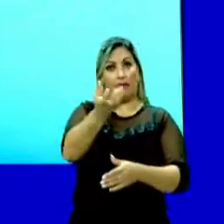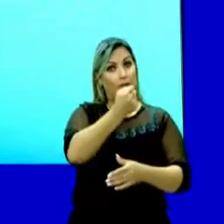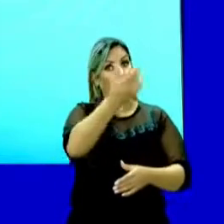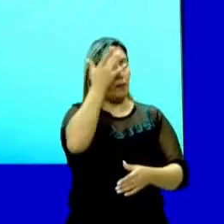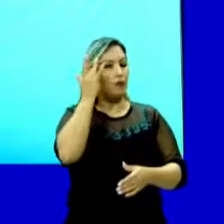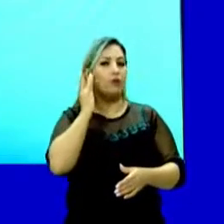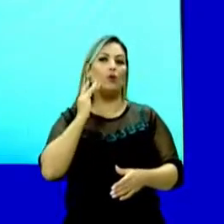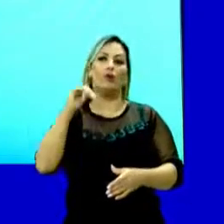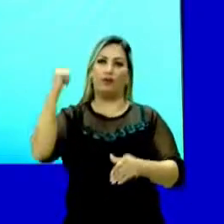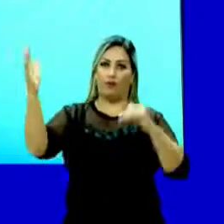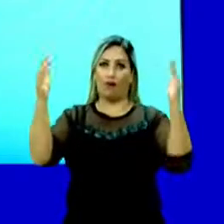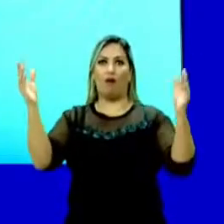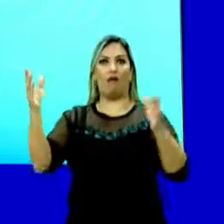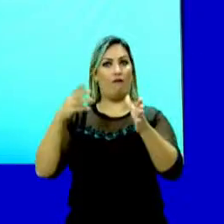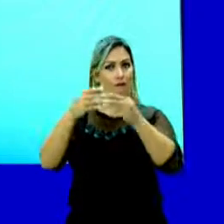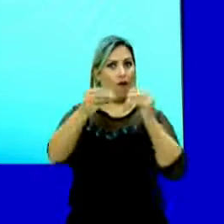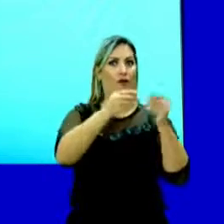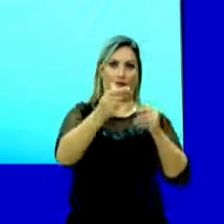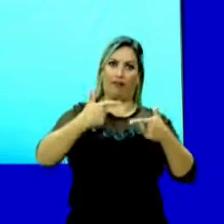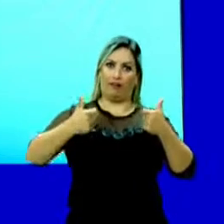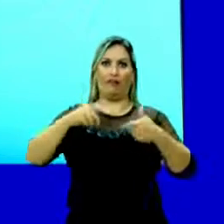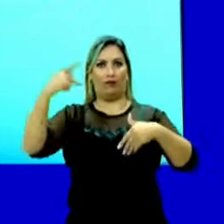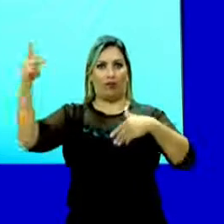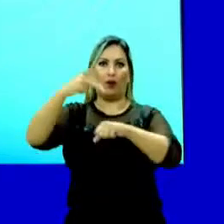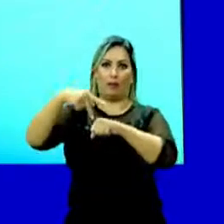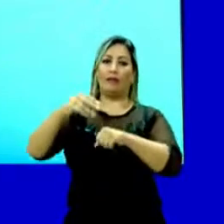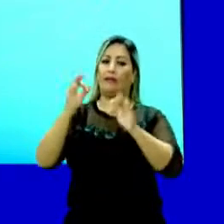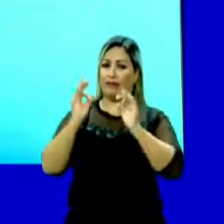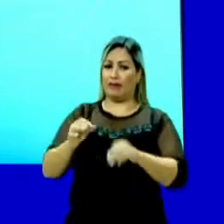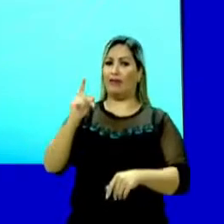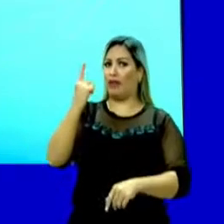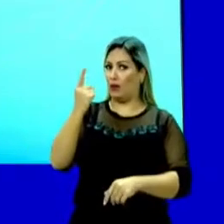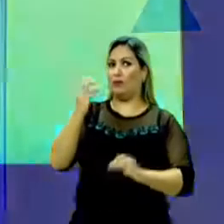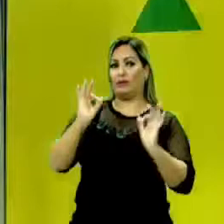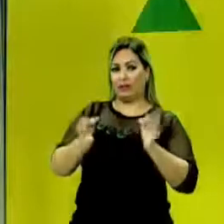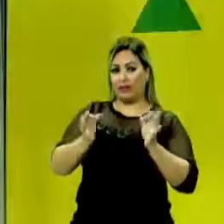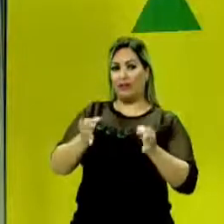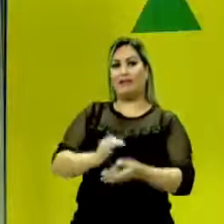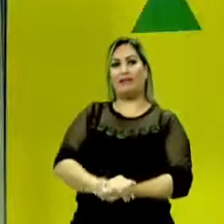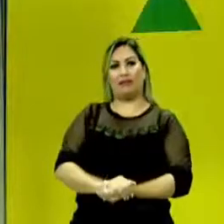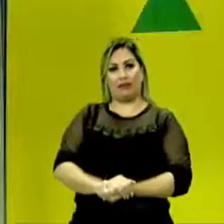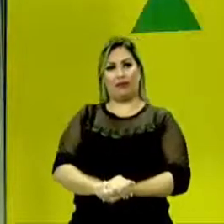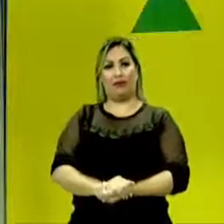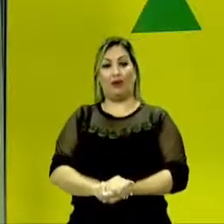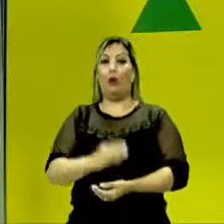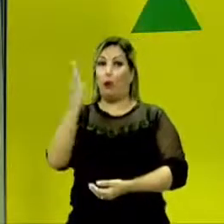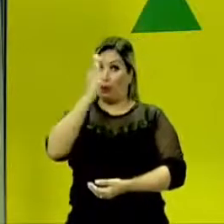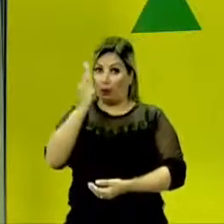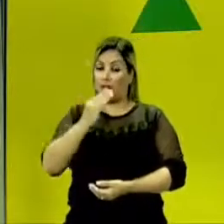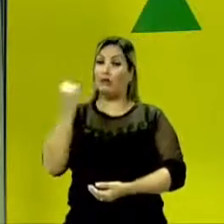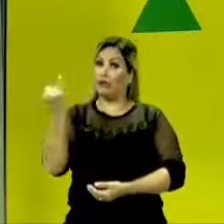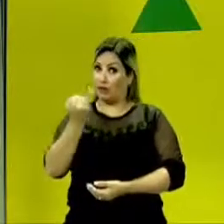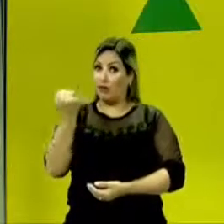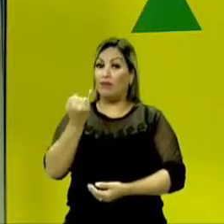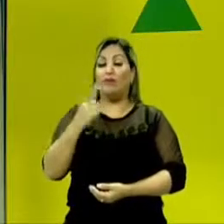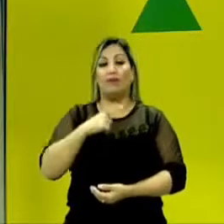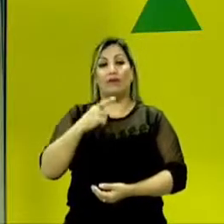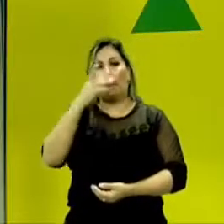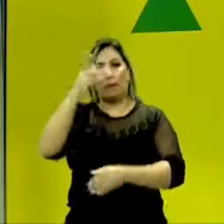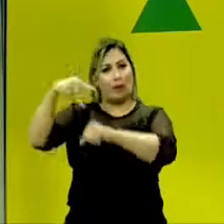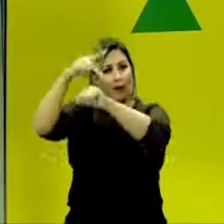naturais ou que fogem de guerras. Está correto, tá? Então, o Brasil tem essa importância aqui para migrantes e outros